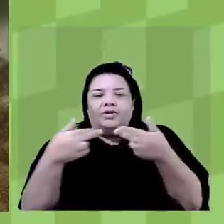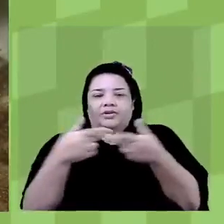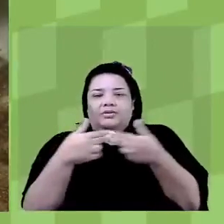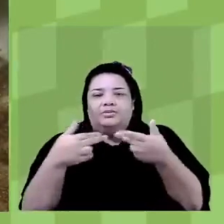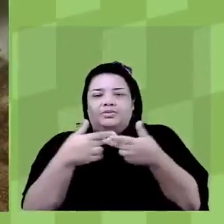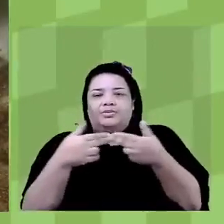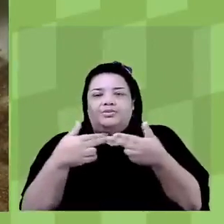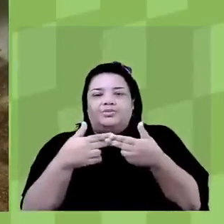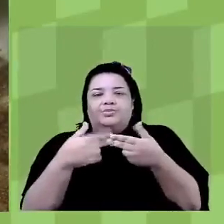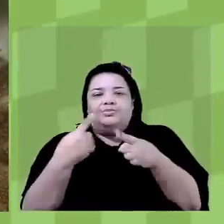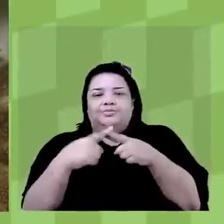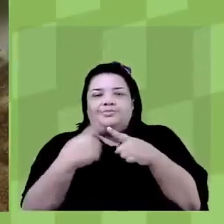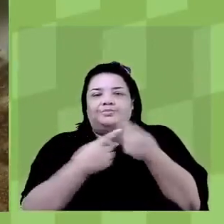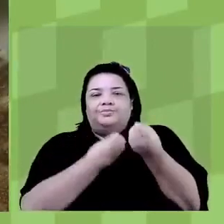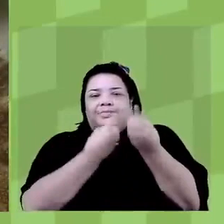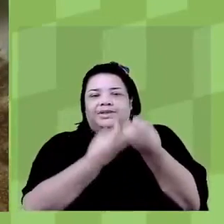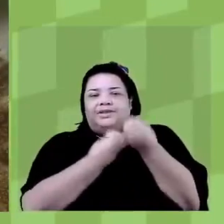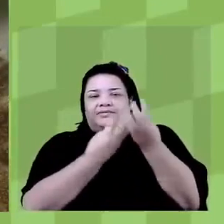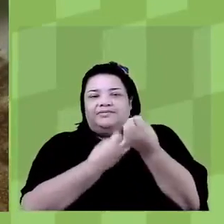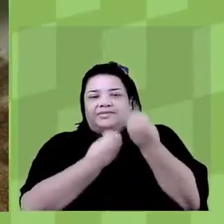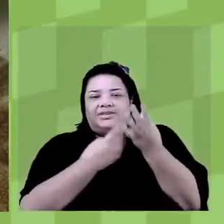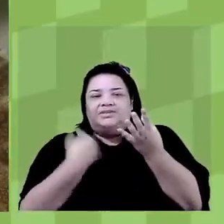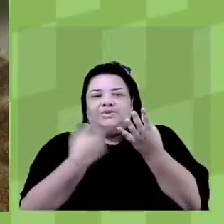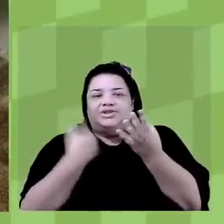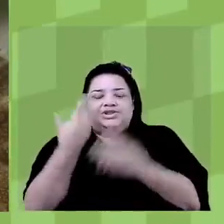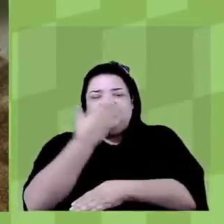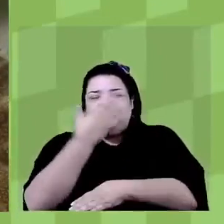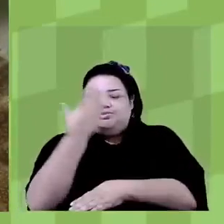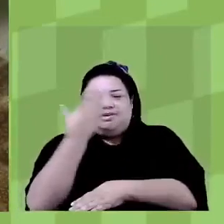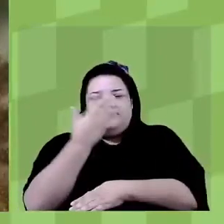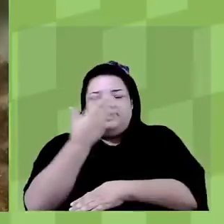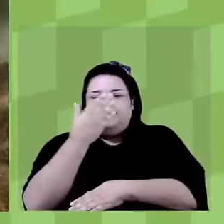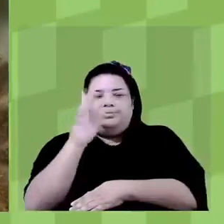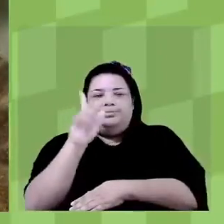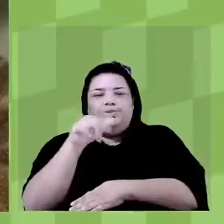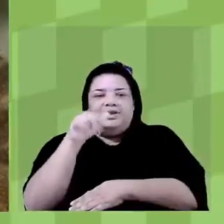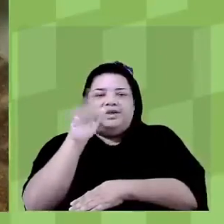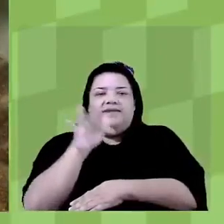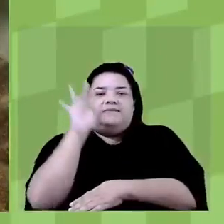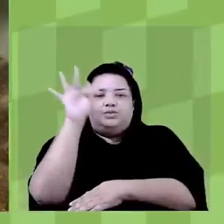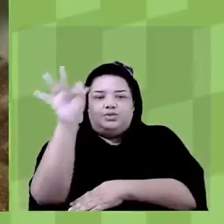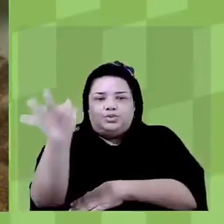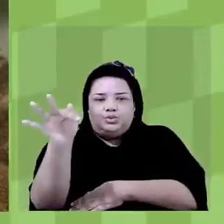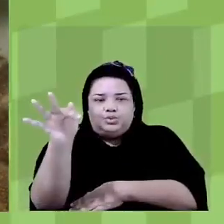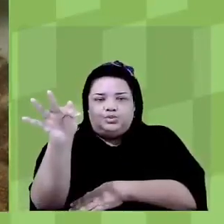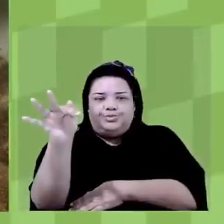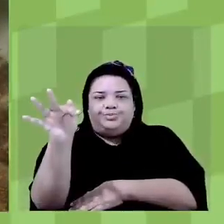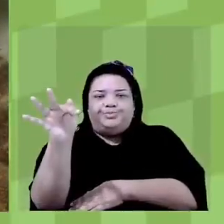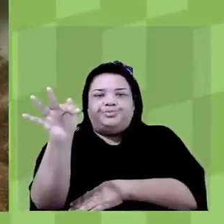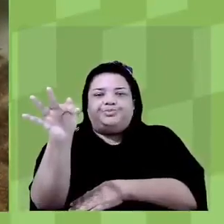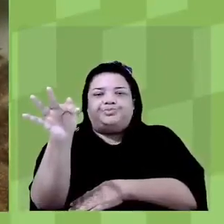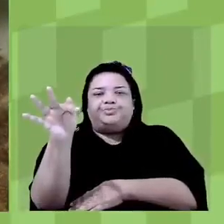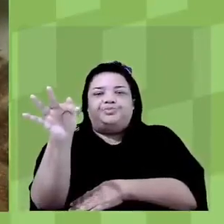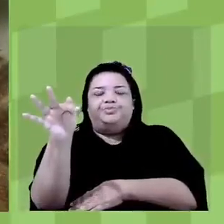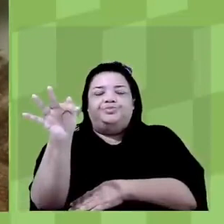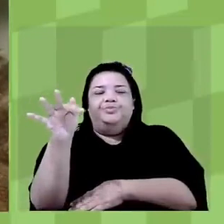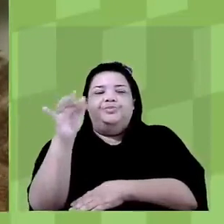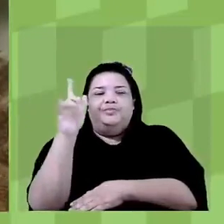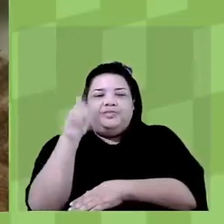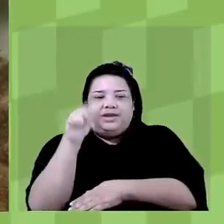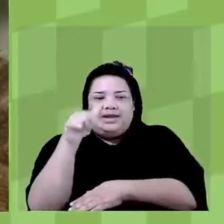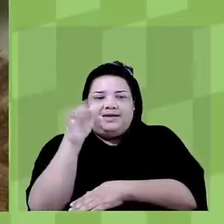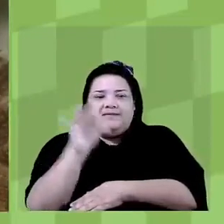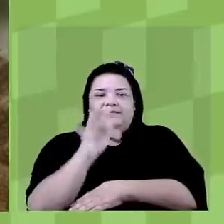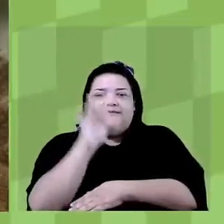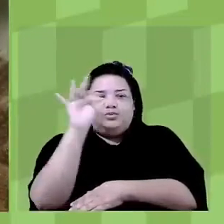os benefícios muitas vezes a gente não vai ver enquanto a gente estiver vivo aqui, né? Então, são benefícios que vão ser para gerações